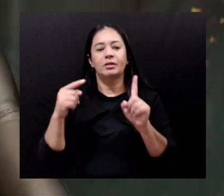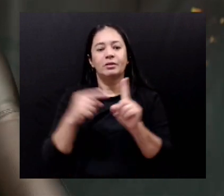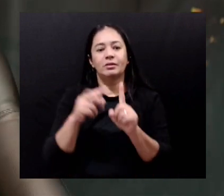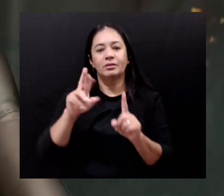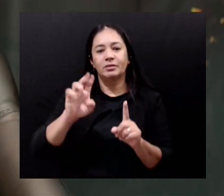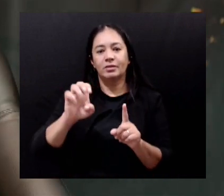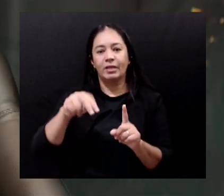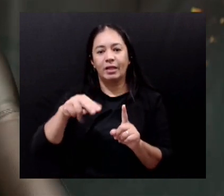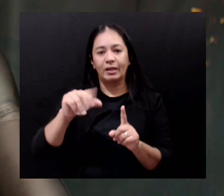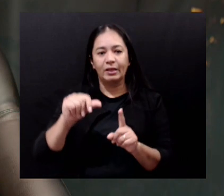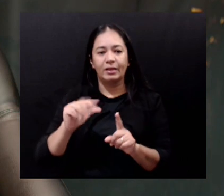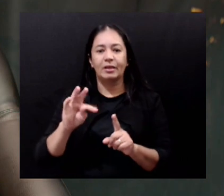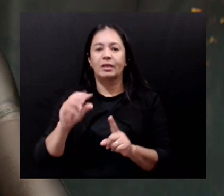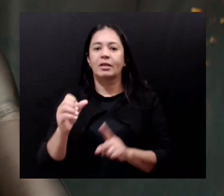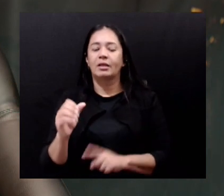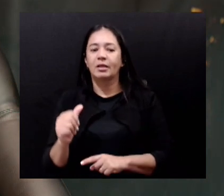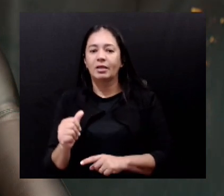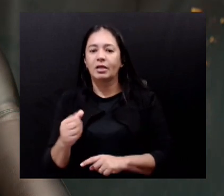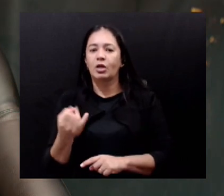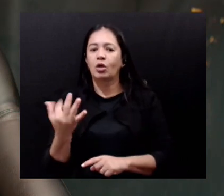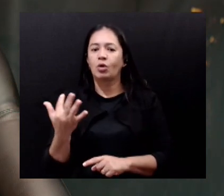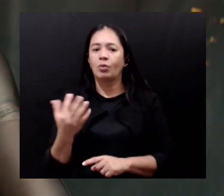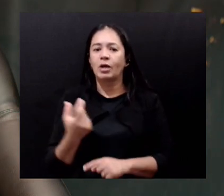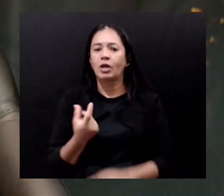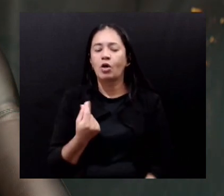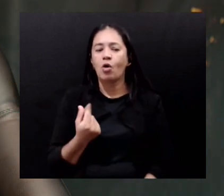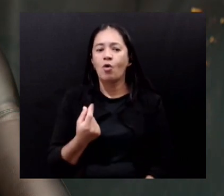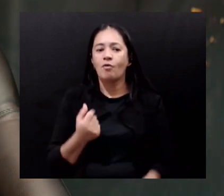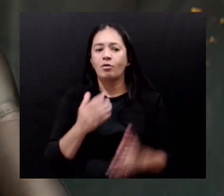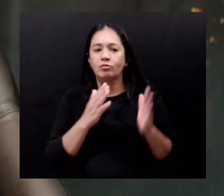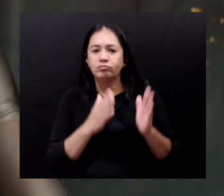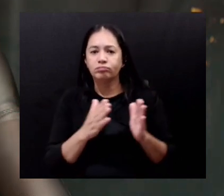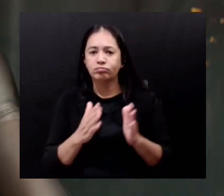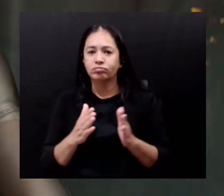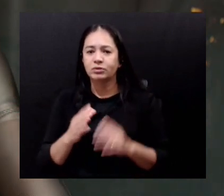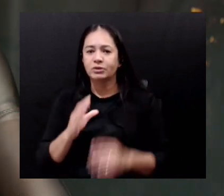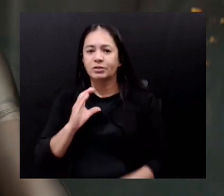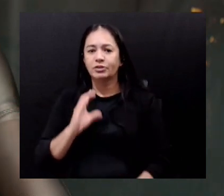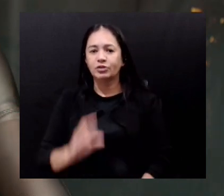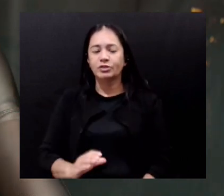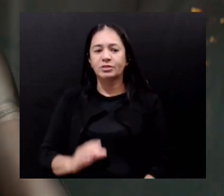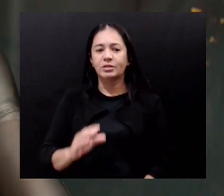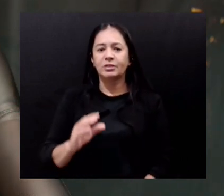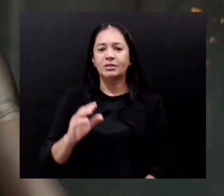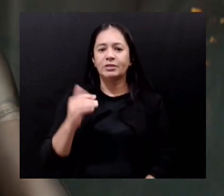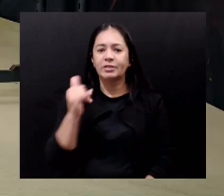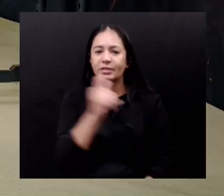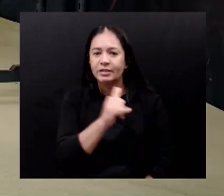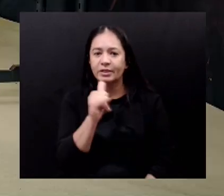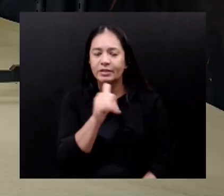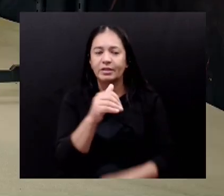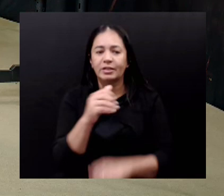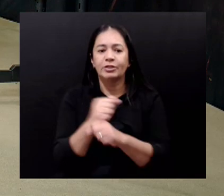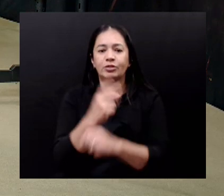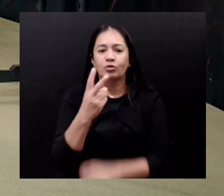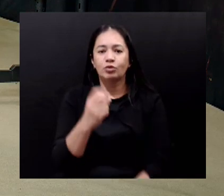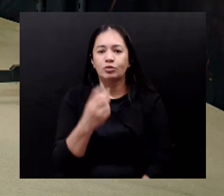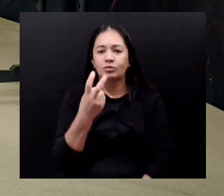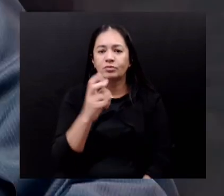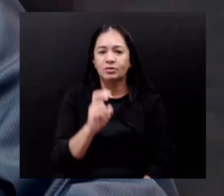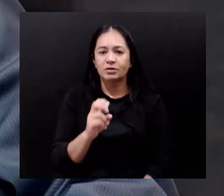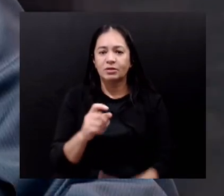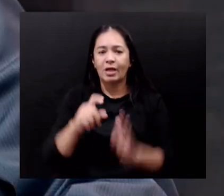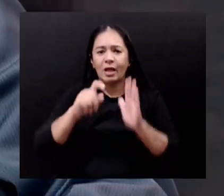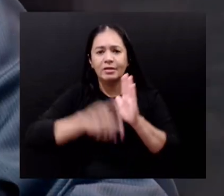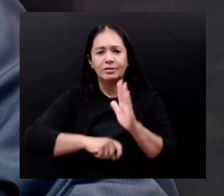para o processo de cidadania italiana em 2025? Houve aumento, nas taxas, Ricardo? Então,